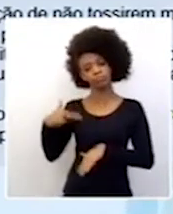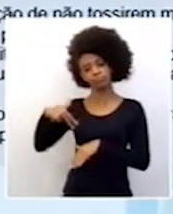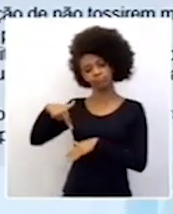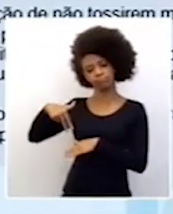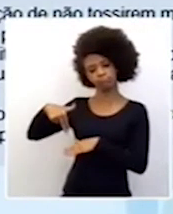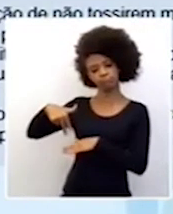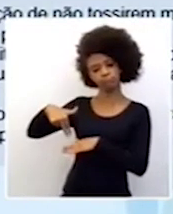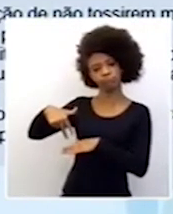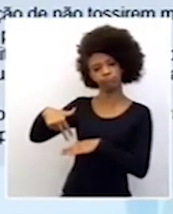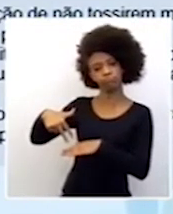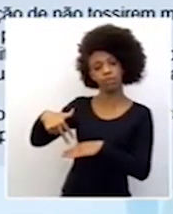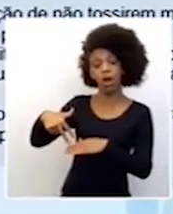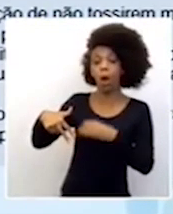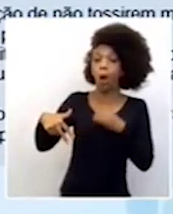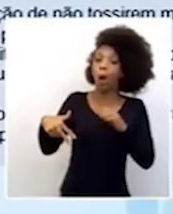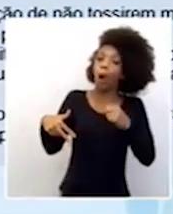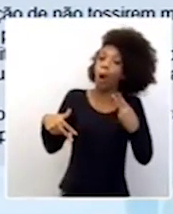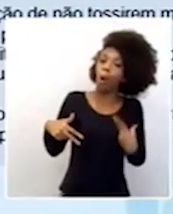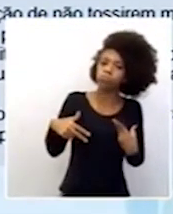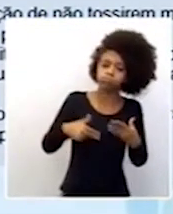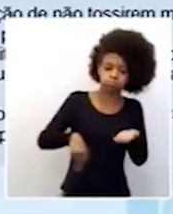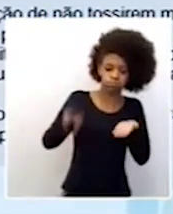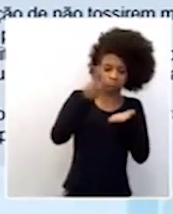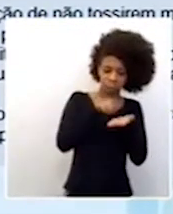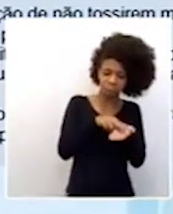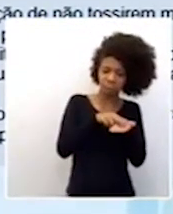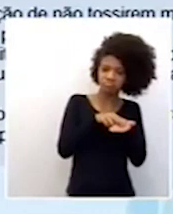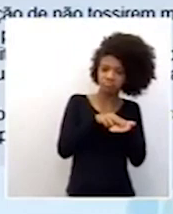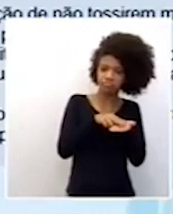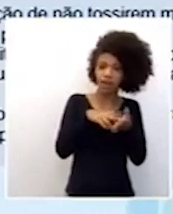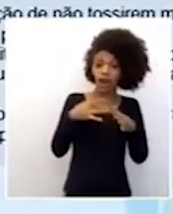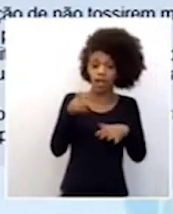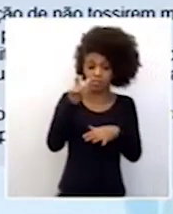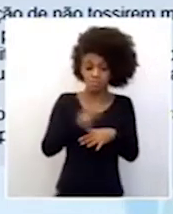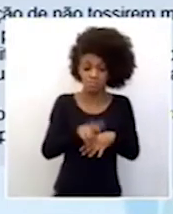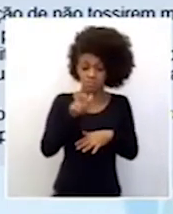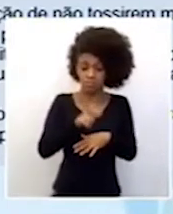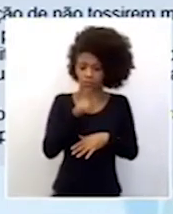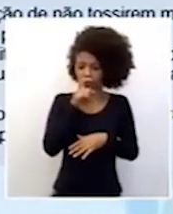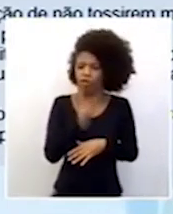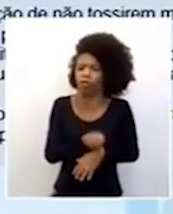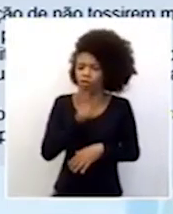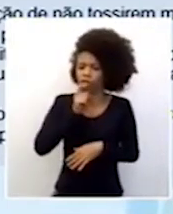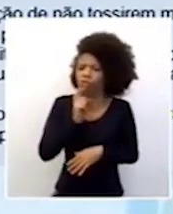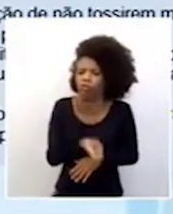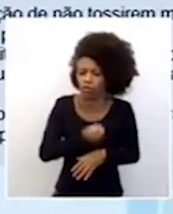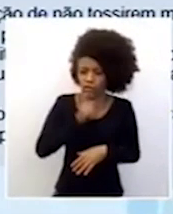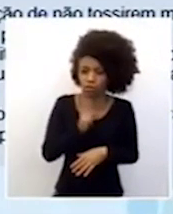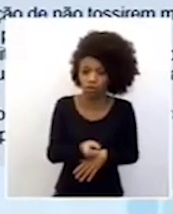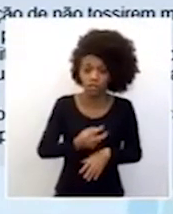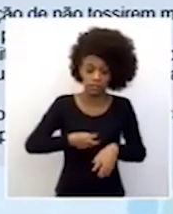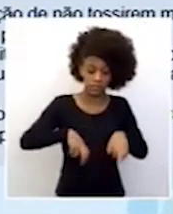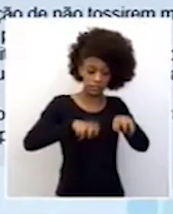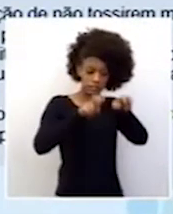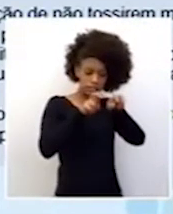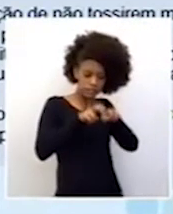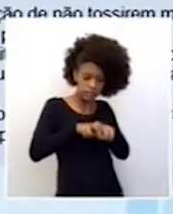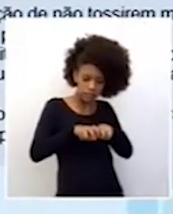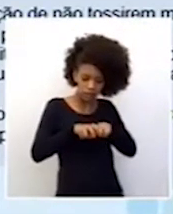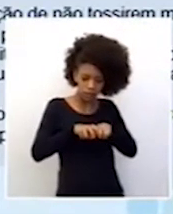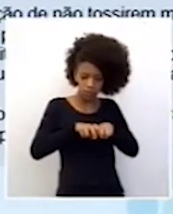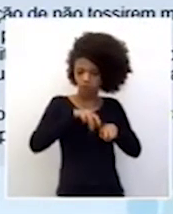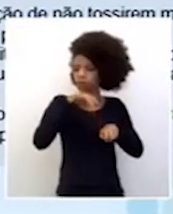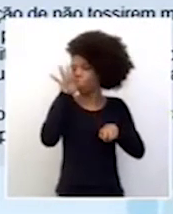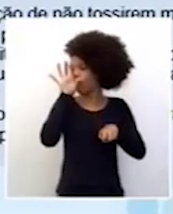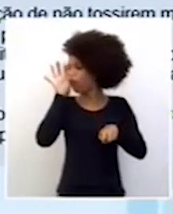é bom exercício, ou meterem-se na cama. Os encatarroados que estiverem nas extremidades dos bancos devem escarrar